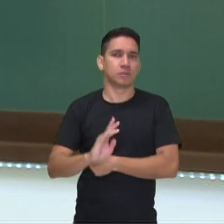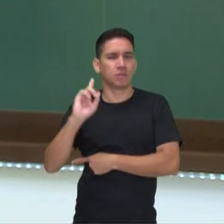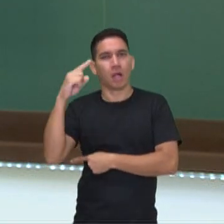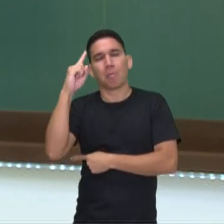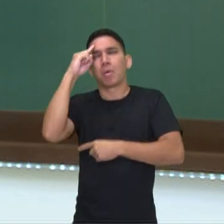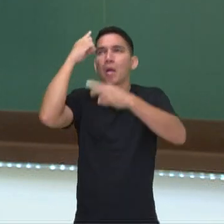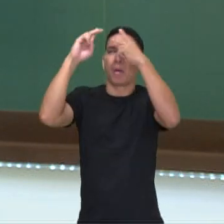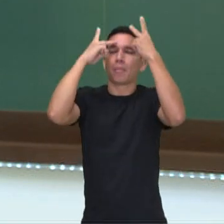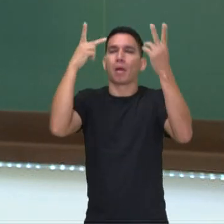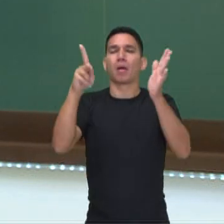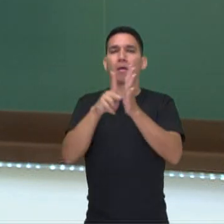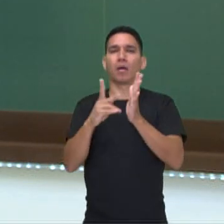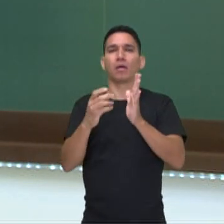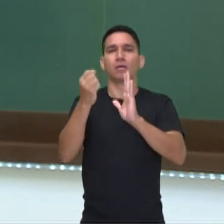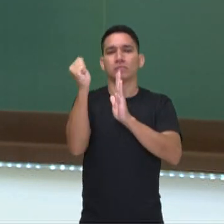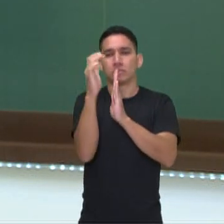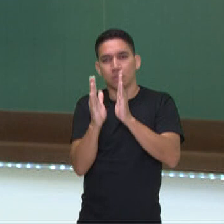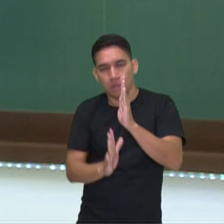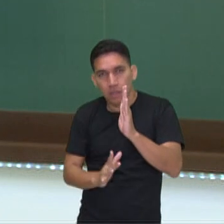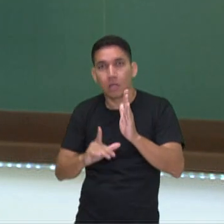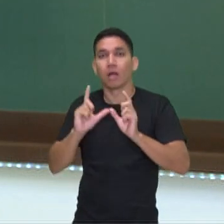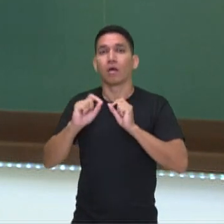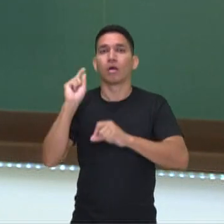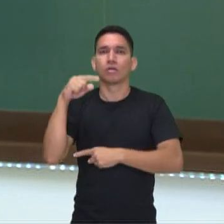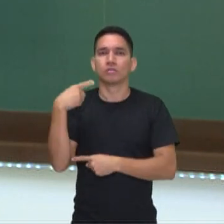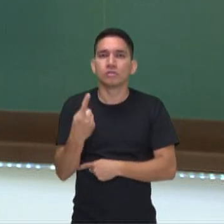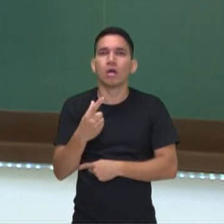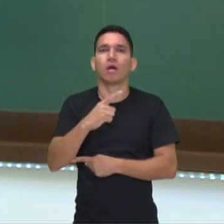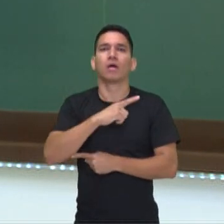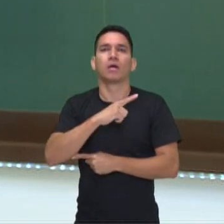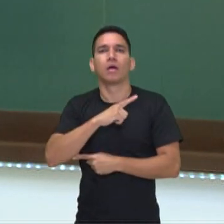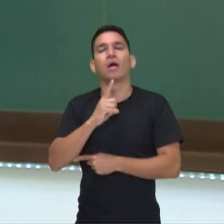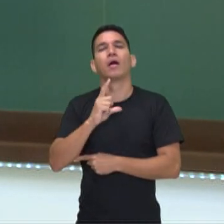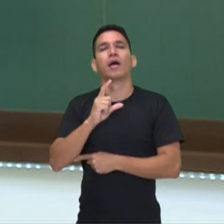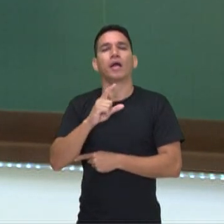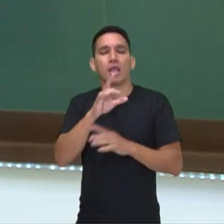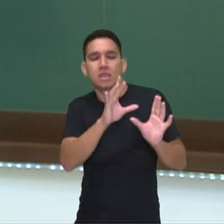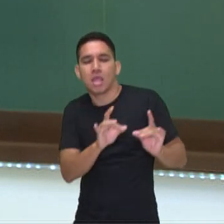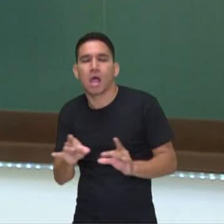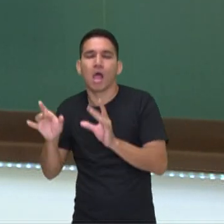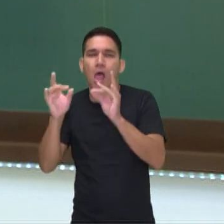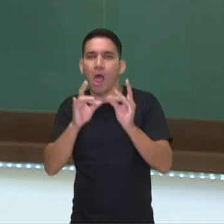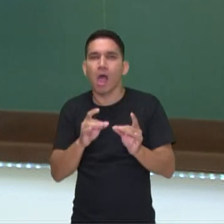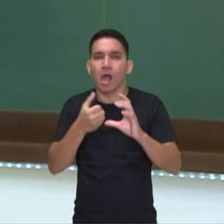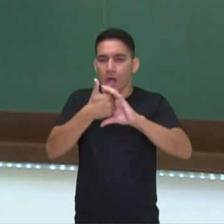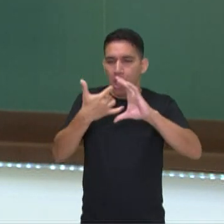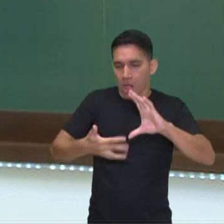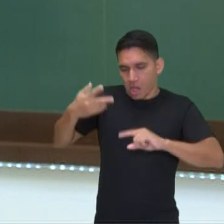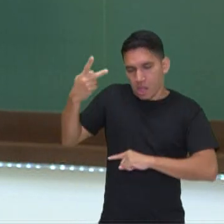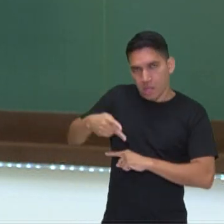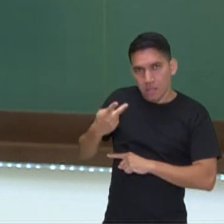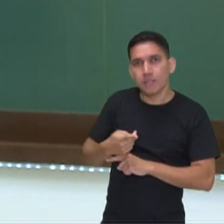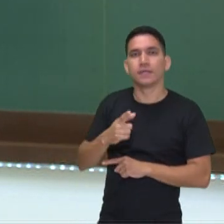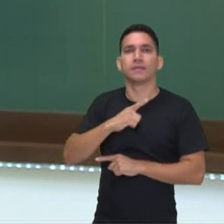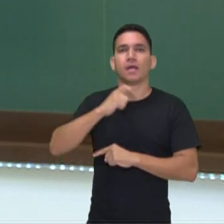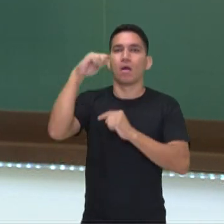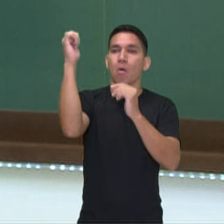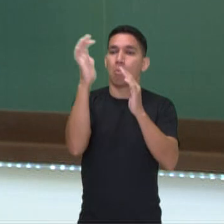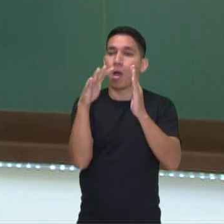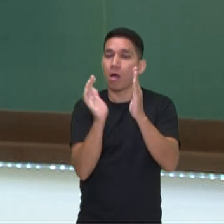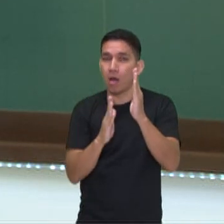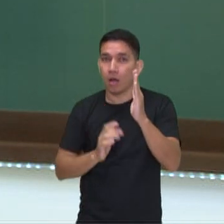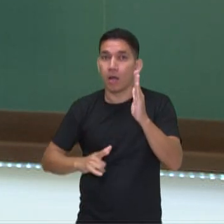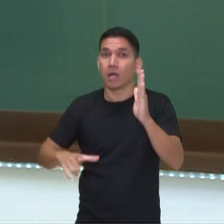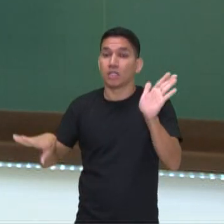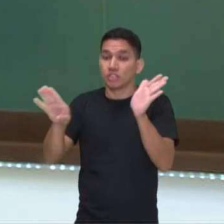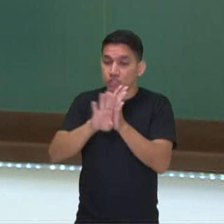nossa personalidade, nossos traços, né? Quando chega o barroco, ele chega em forma da